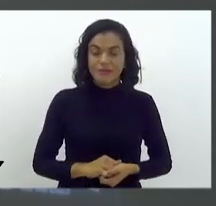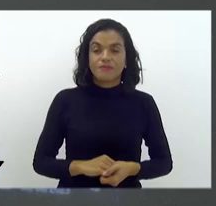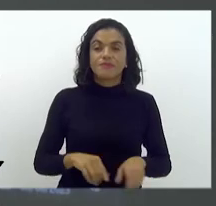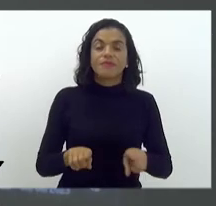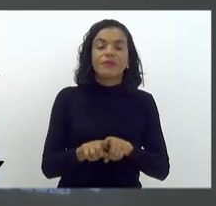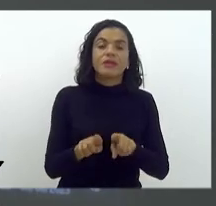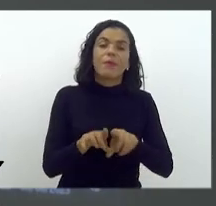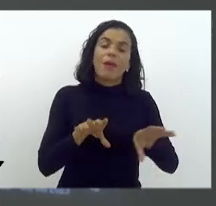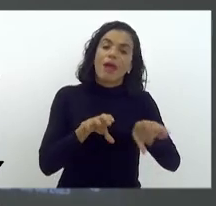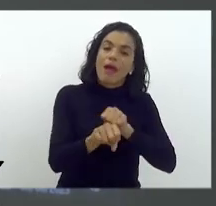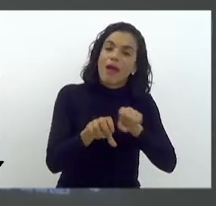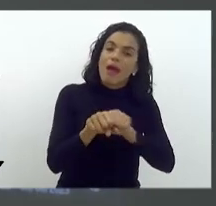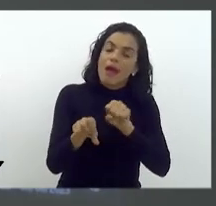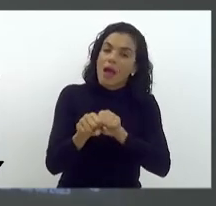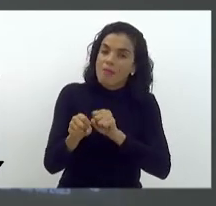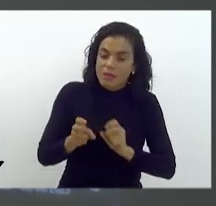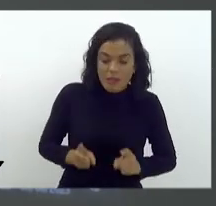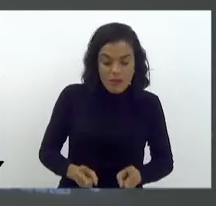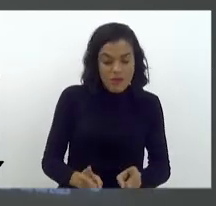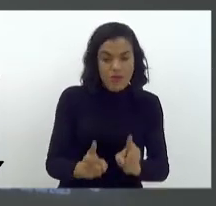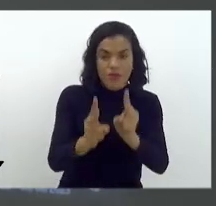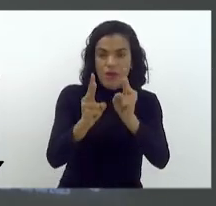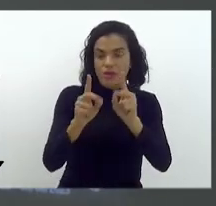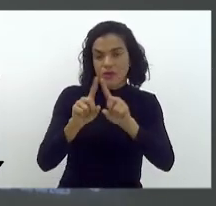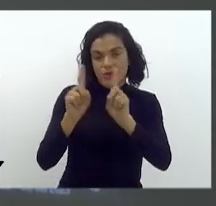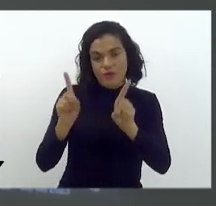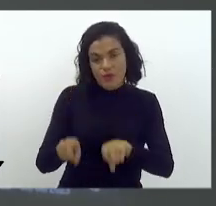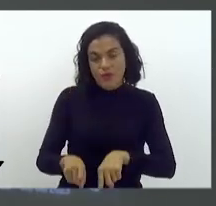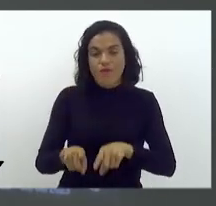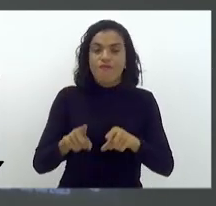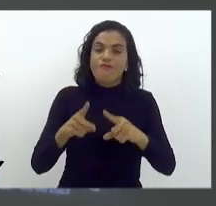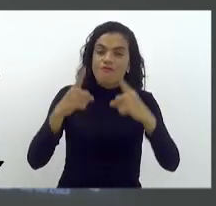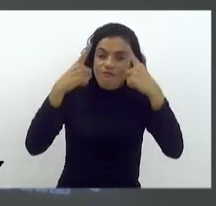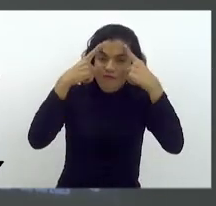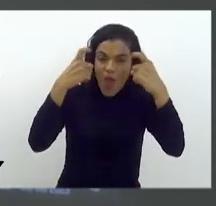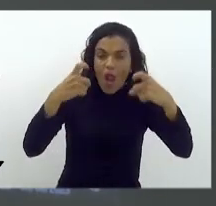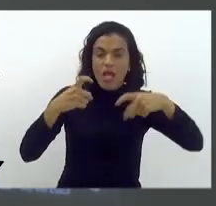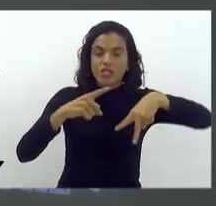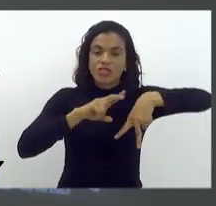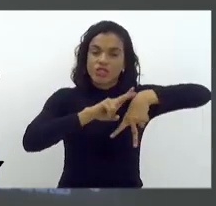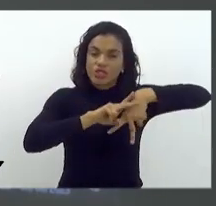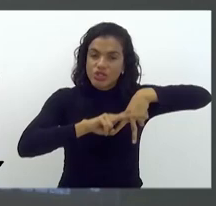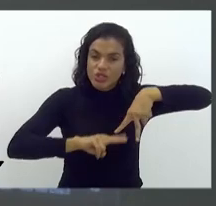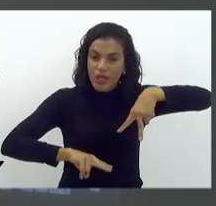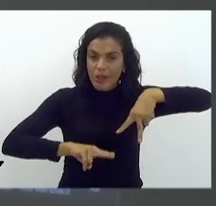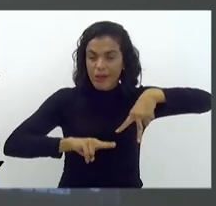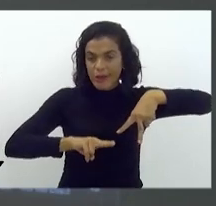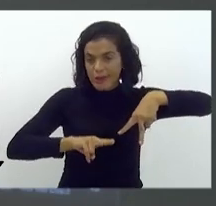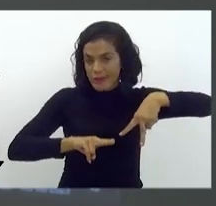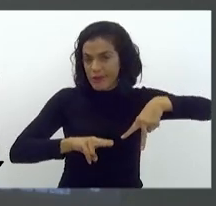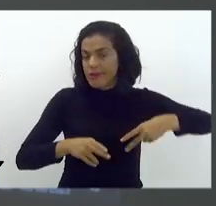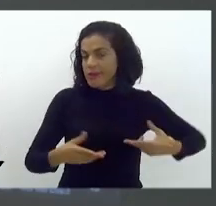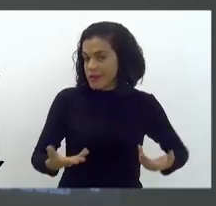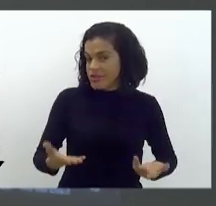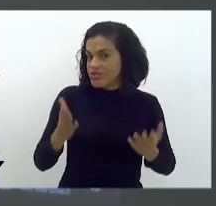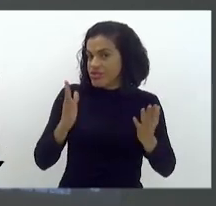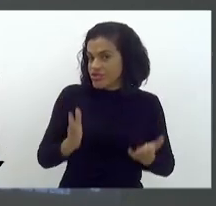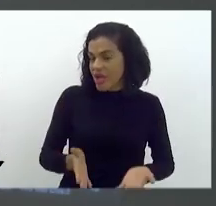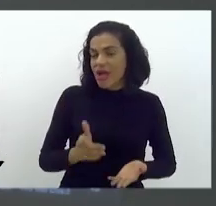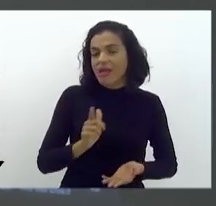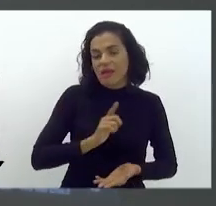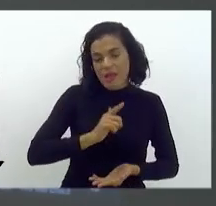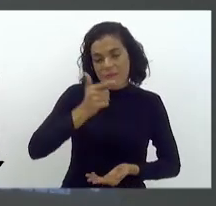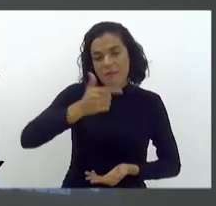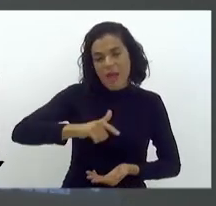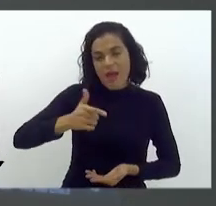e a capacitação continua dos agentes no tema da violência de gênero e aplicação de perspectiva de gêneros investigações que é uma coisa que já há mais